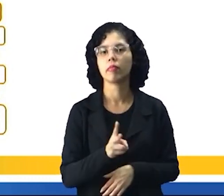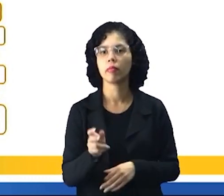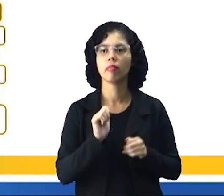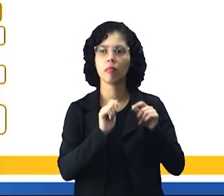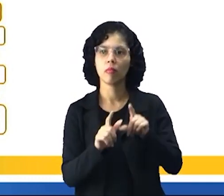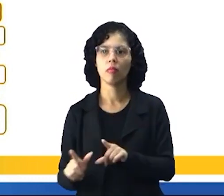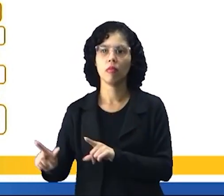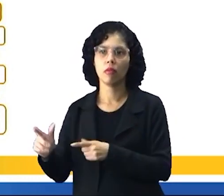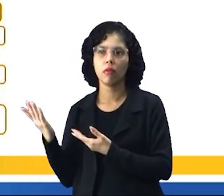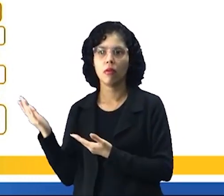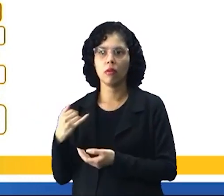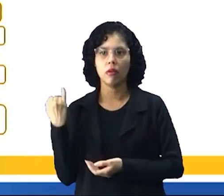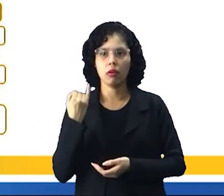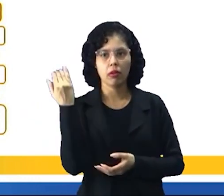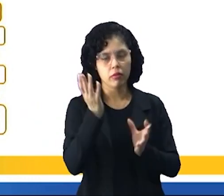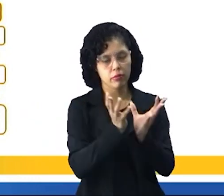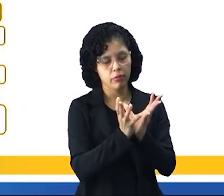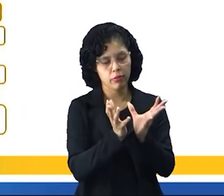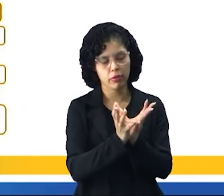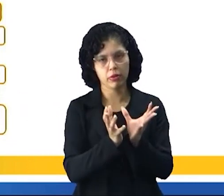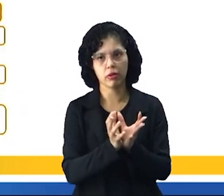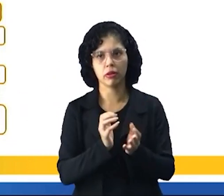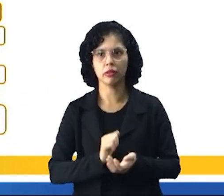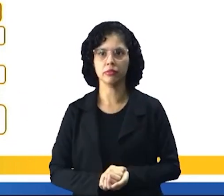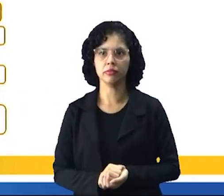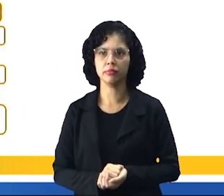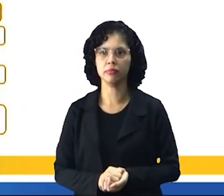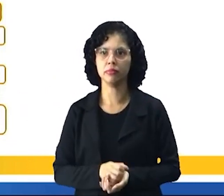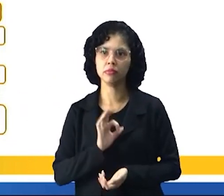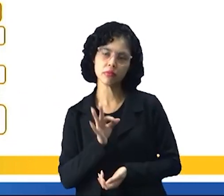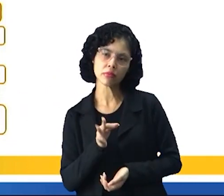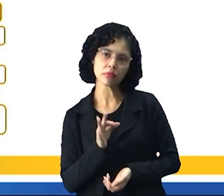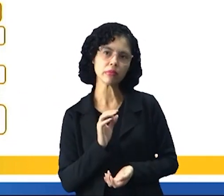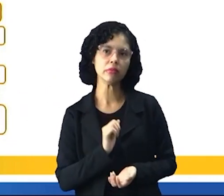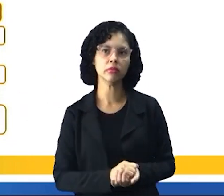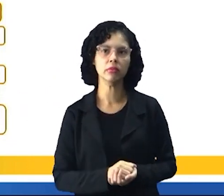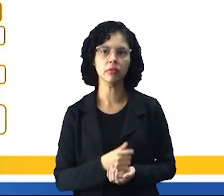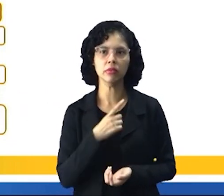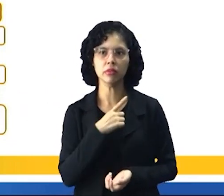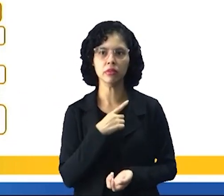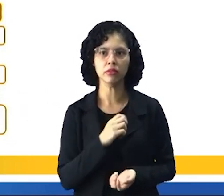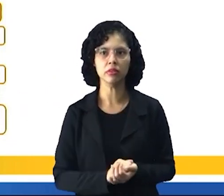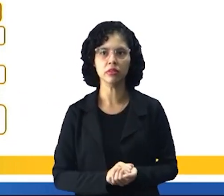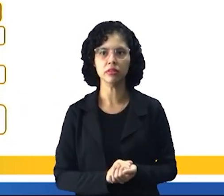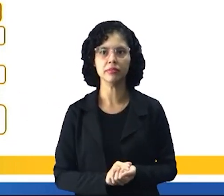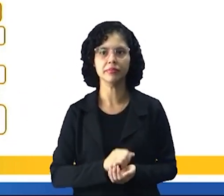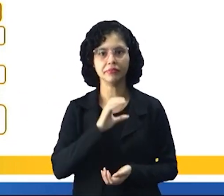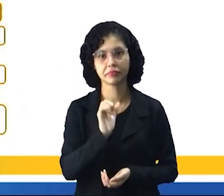a gente tem os principais grupos dos animais, certo? Então, nós vamos ter os